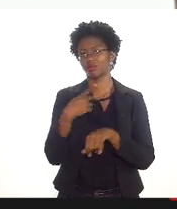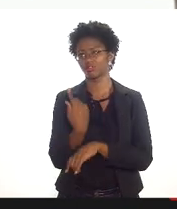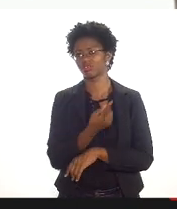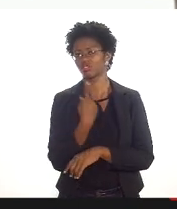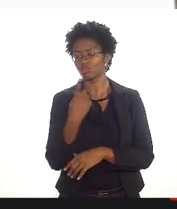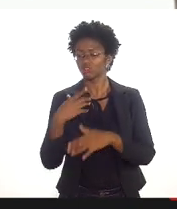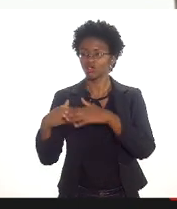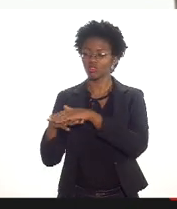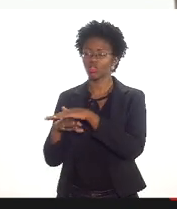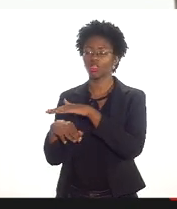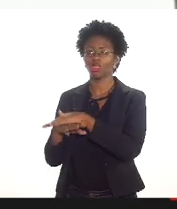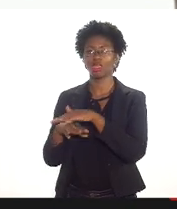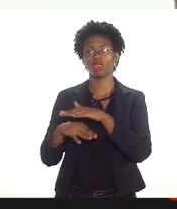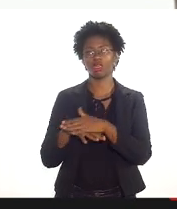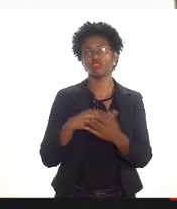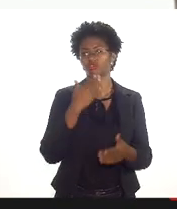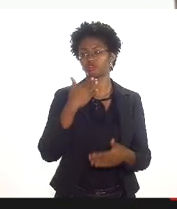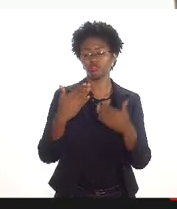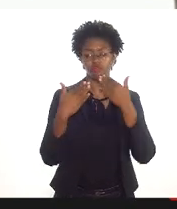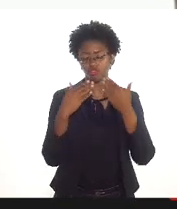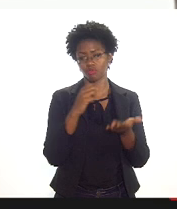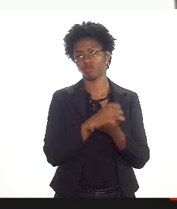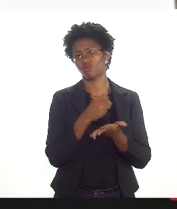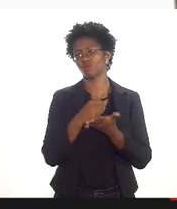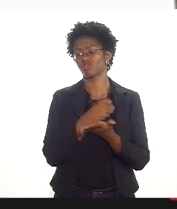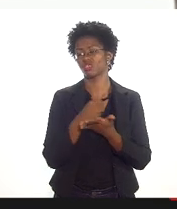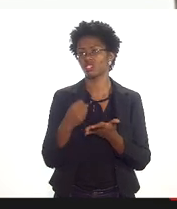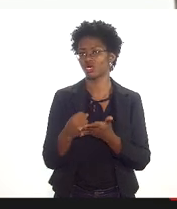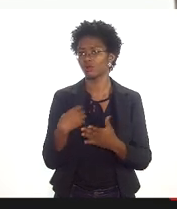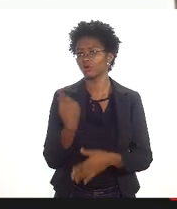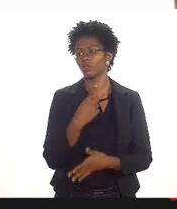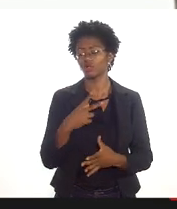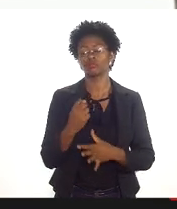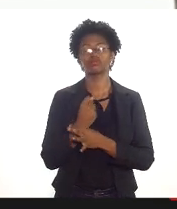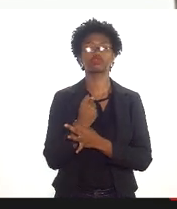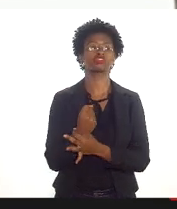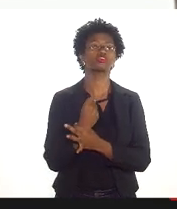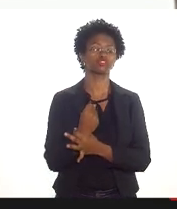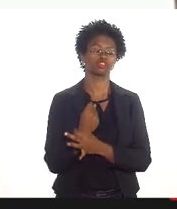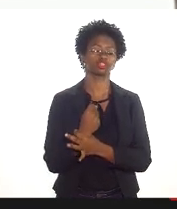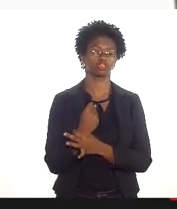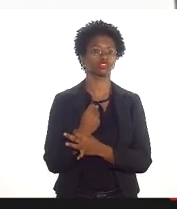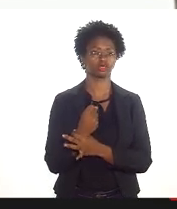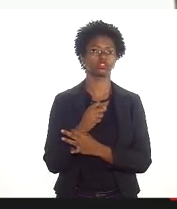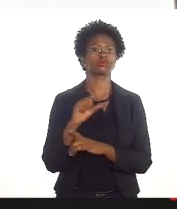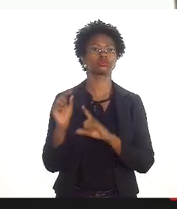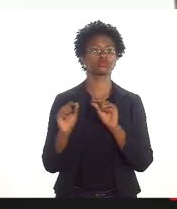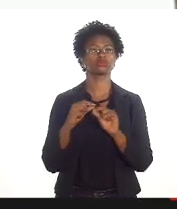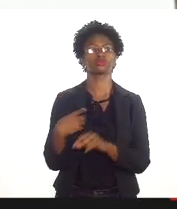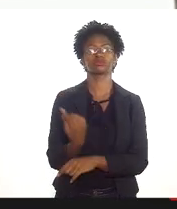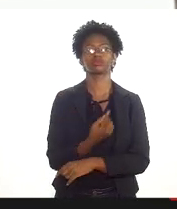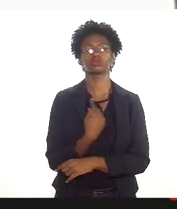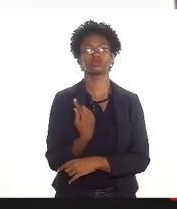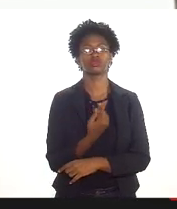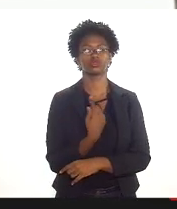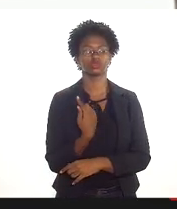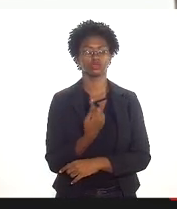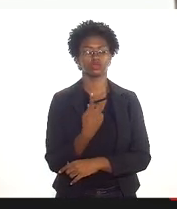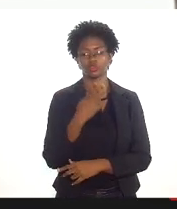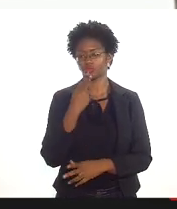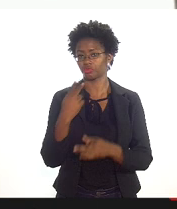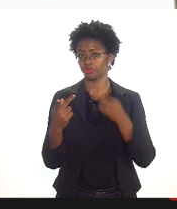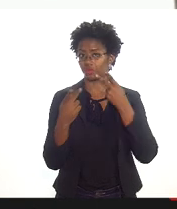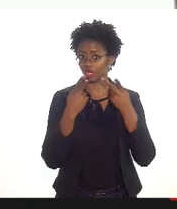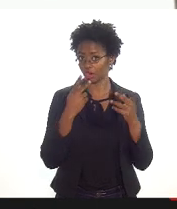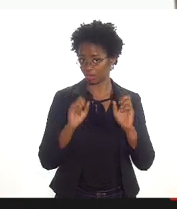de objeto de contrato, etc., para a gente ter uma certa segurança sobre o que nós vamos estar